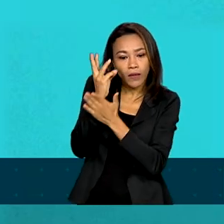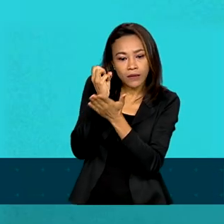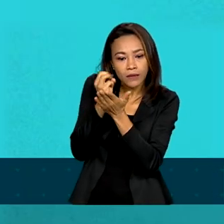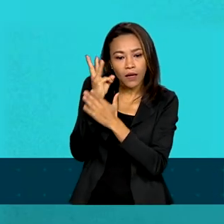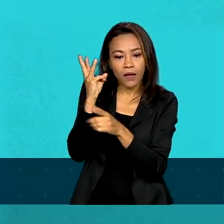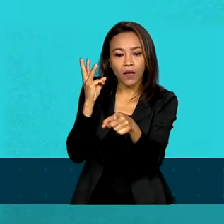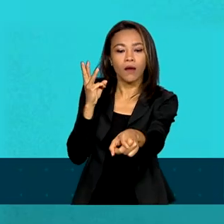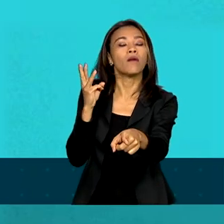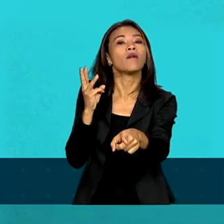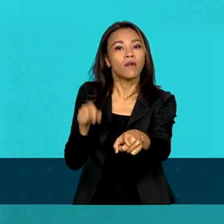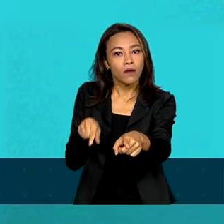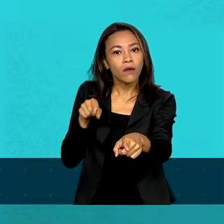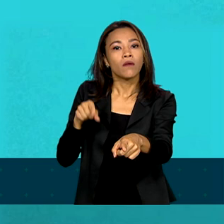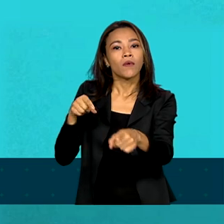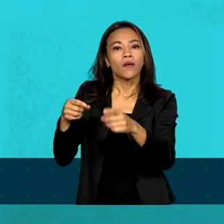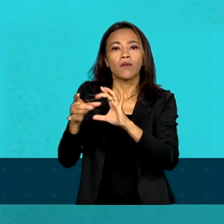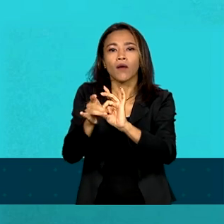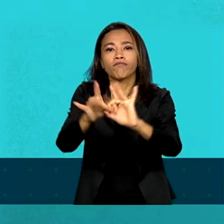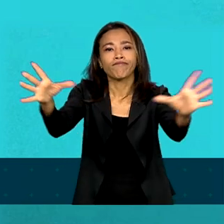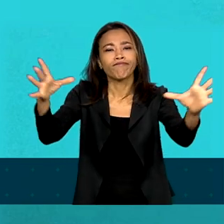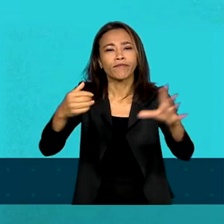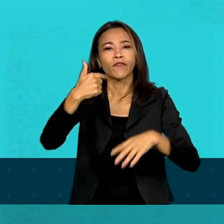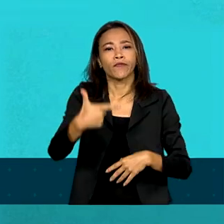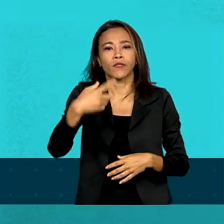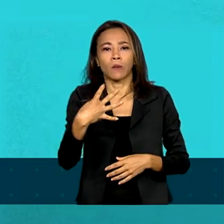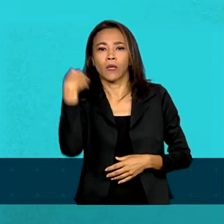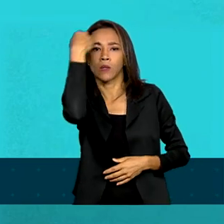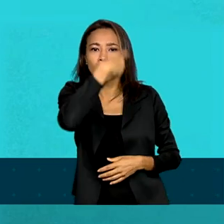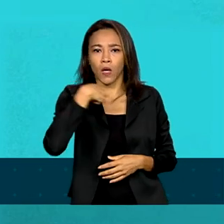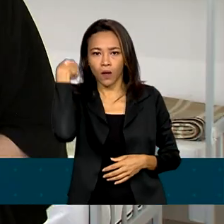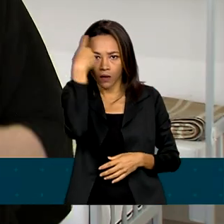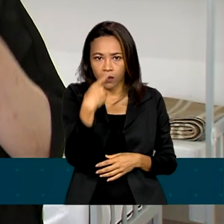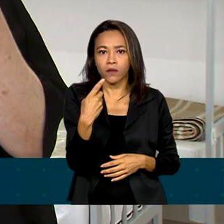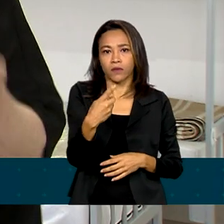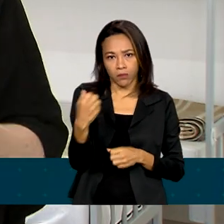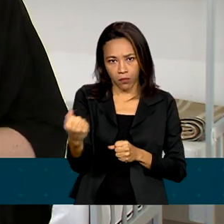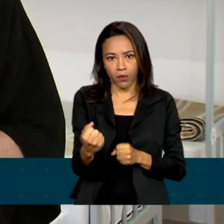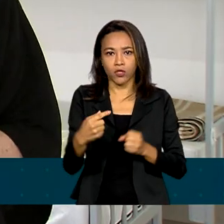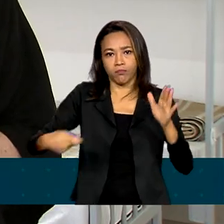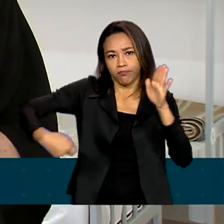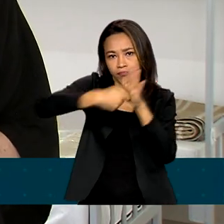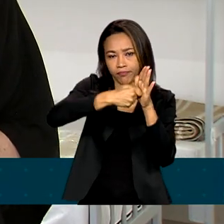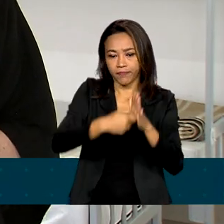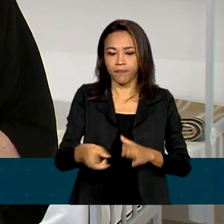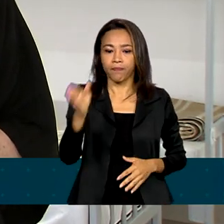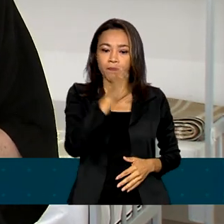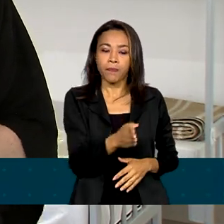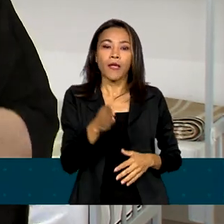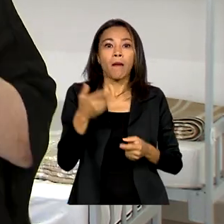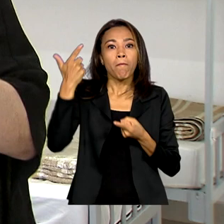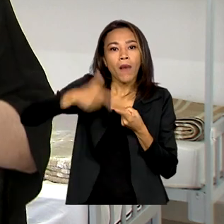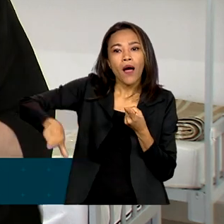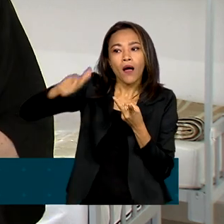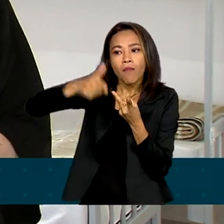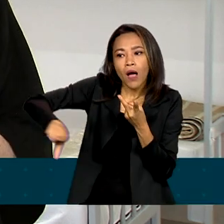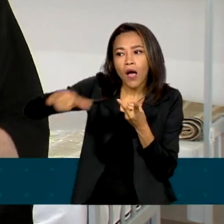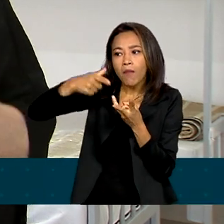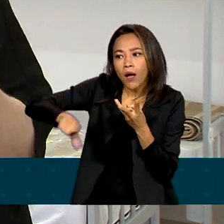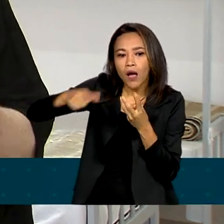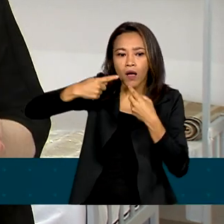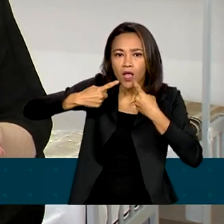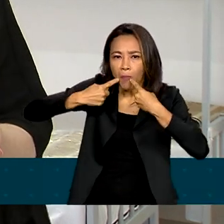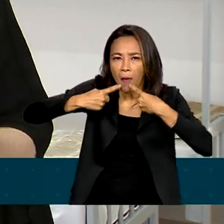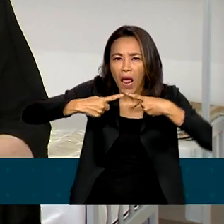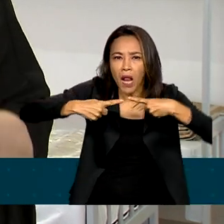com atendimento disponível 24 horas por dia. Além de ampliar os canais de acesso para denúncias,